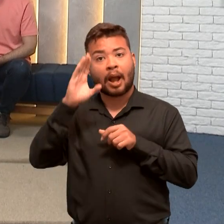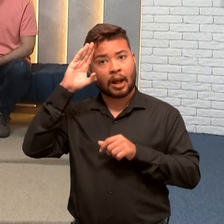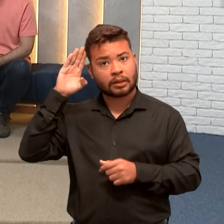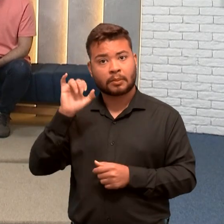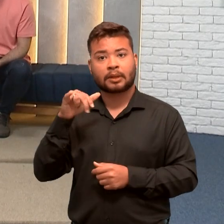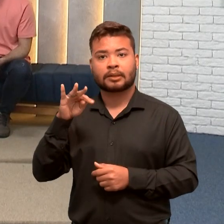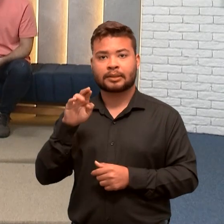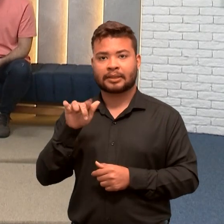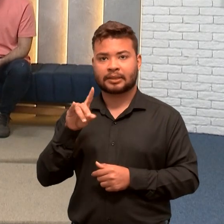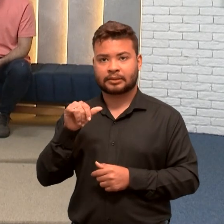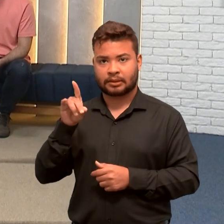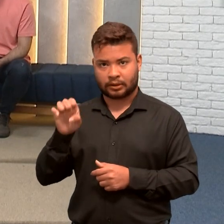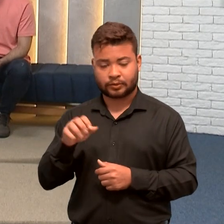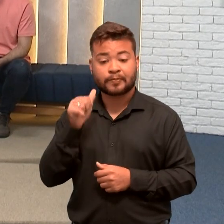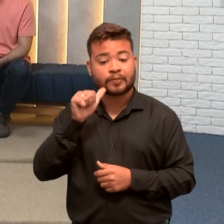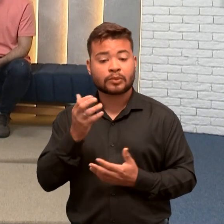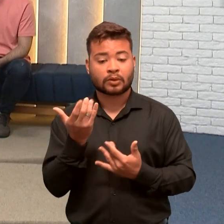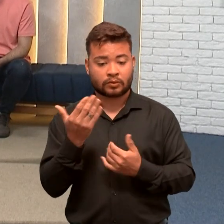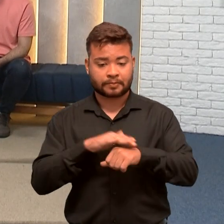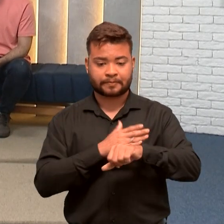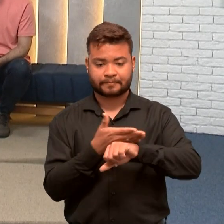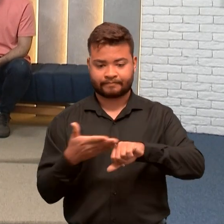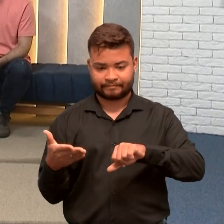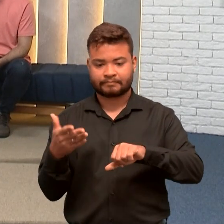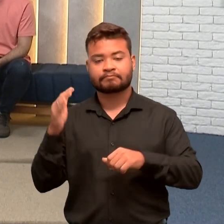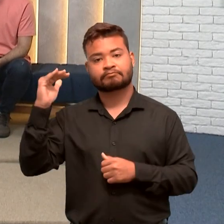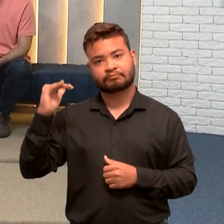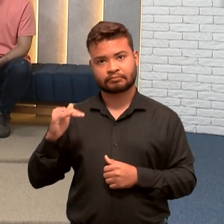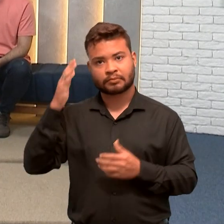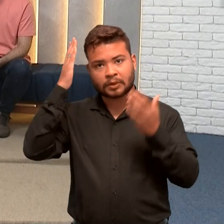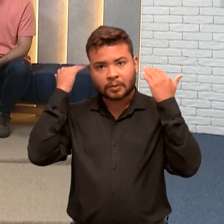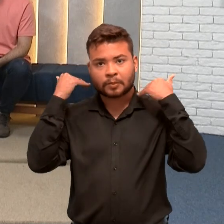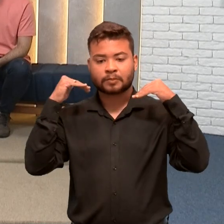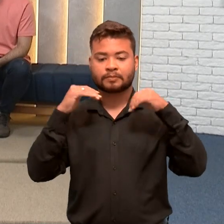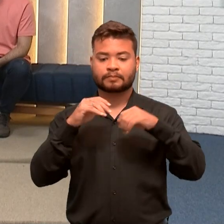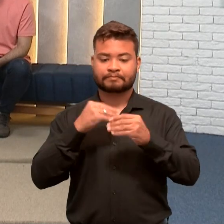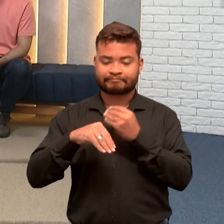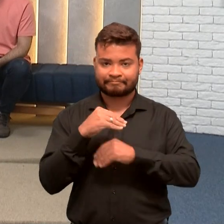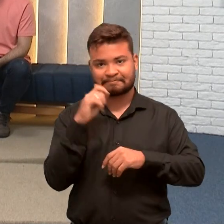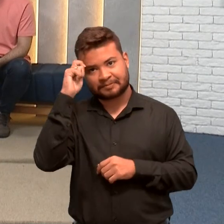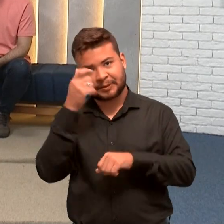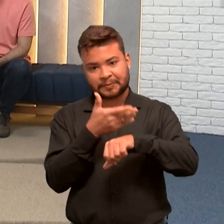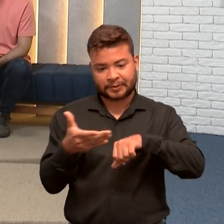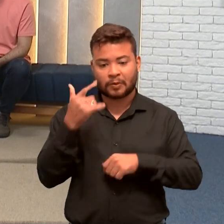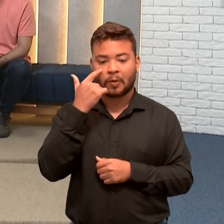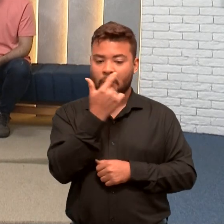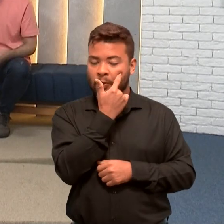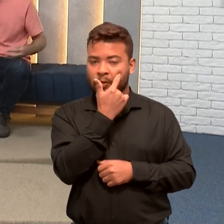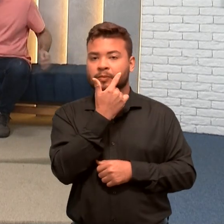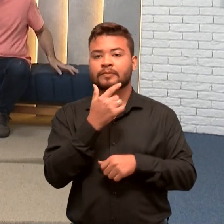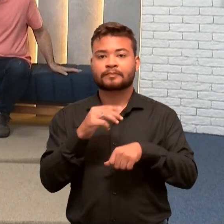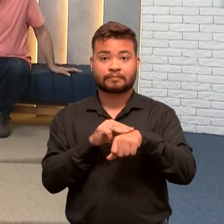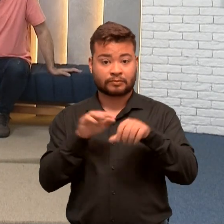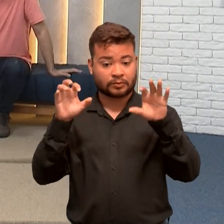se descreve como uma mulher jovem, de pele branca, tem estatura mediana, cabelos curtos, grisalhos, olhos castanhos escuros e